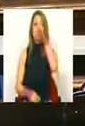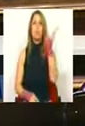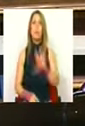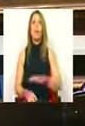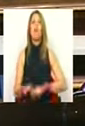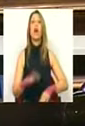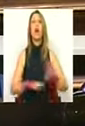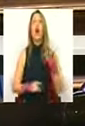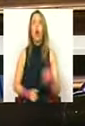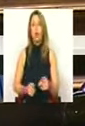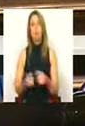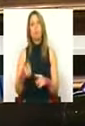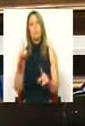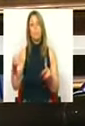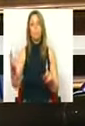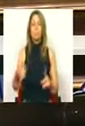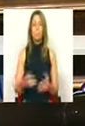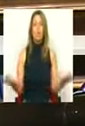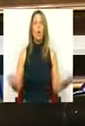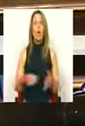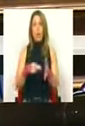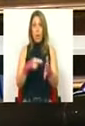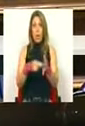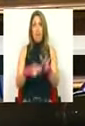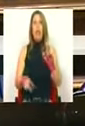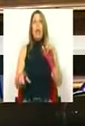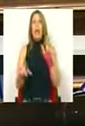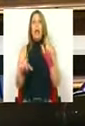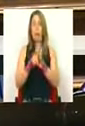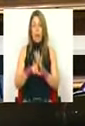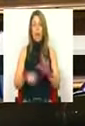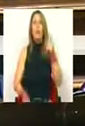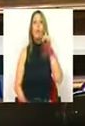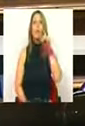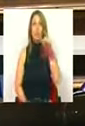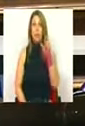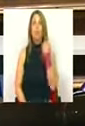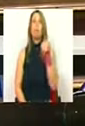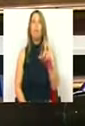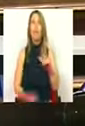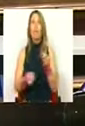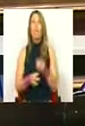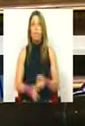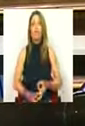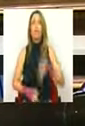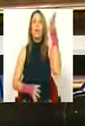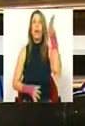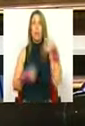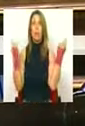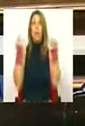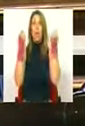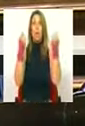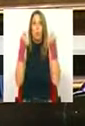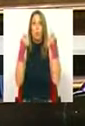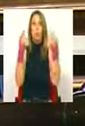pela tão anunciada Lei da Proteção Civil, finalmente saiu depois de tantos anúncios. E é engraçado, Sr. Ministro, que